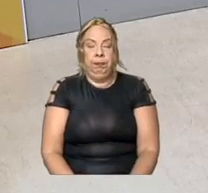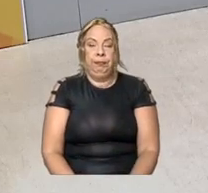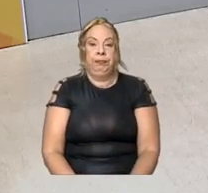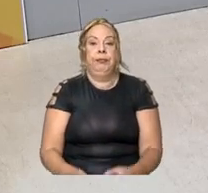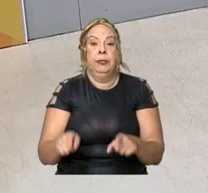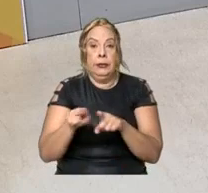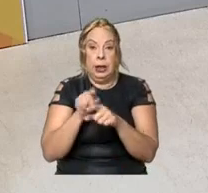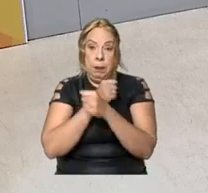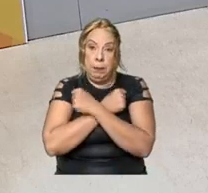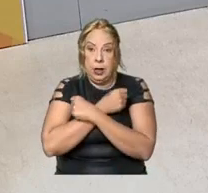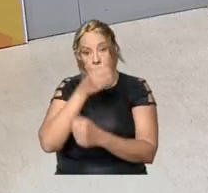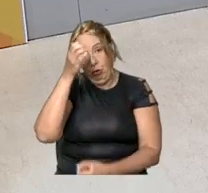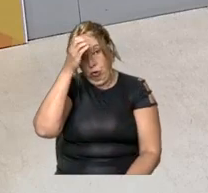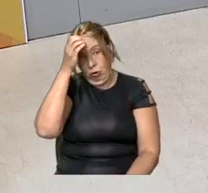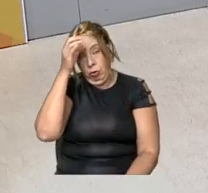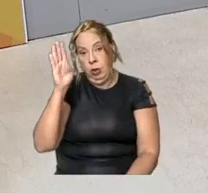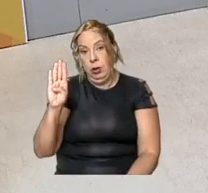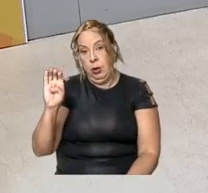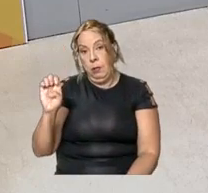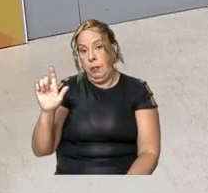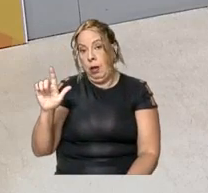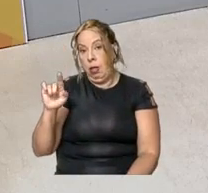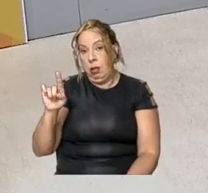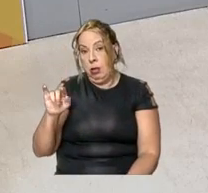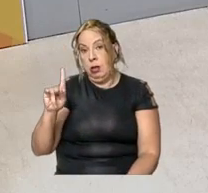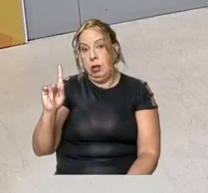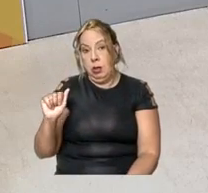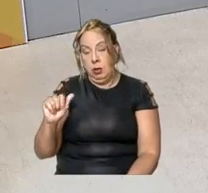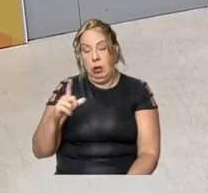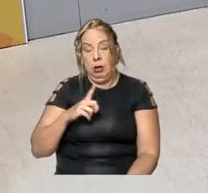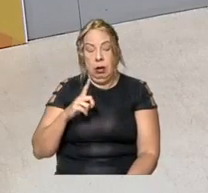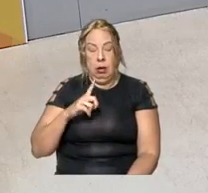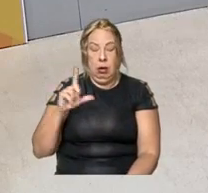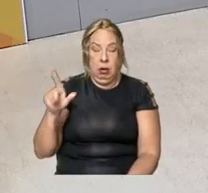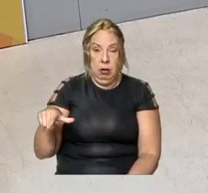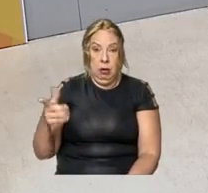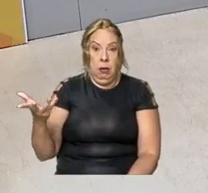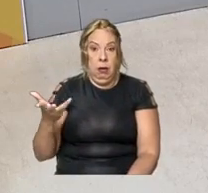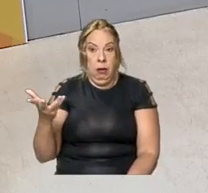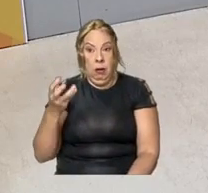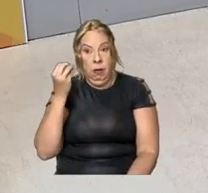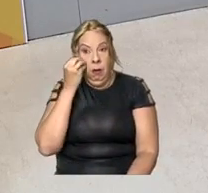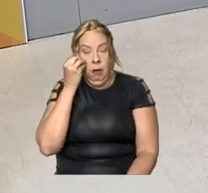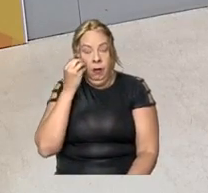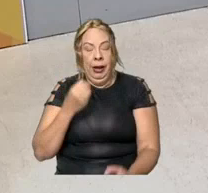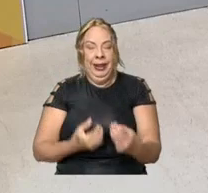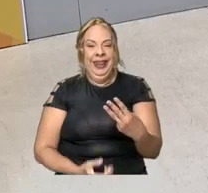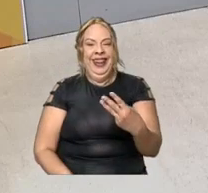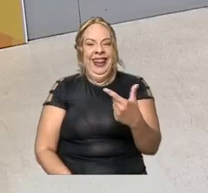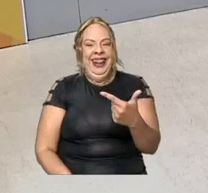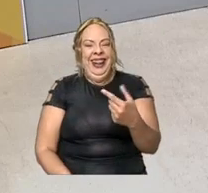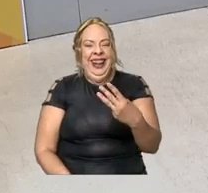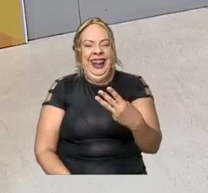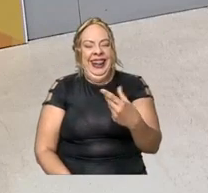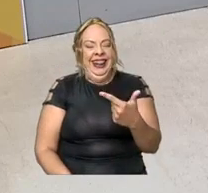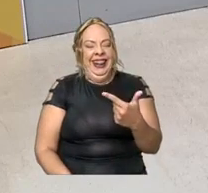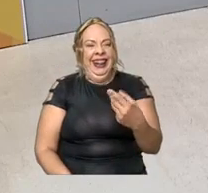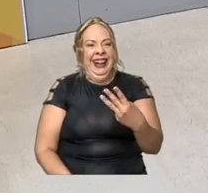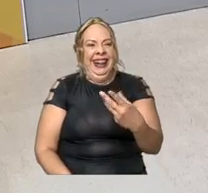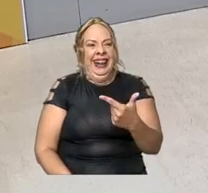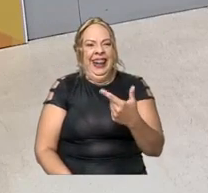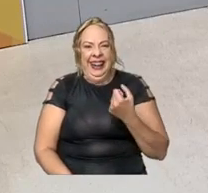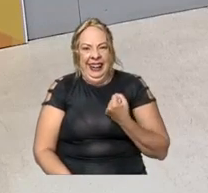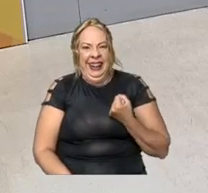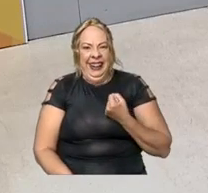que tá de nova, da Lucieide, que tá com o título dela em mãos. 32, será que decide, meu amigo,